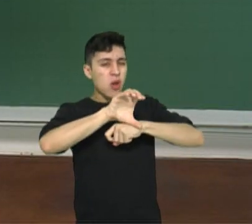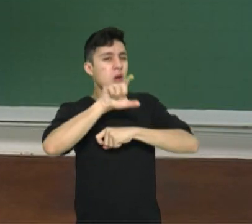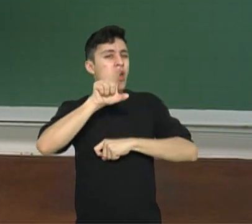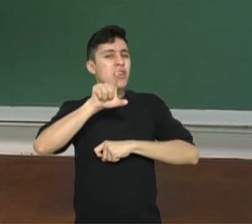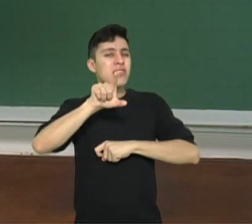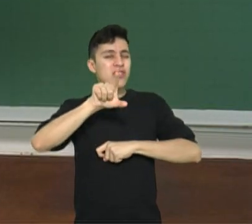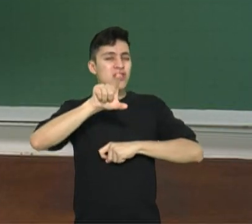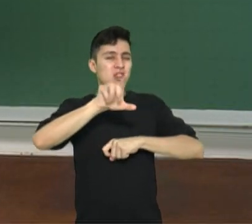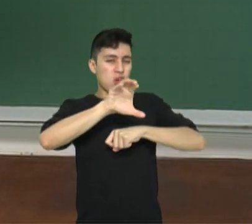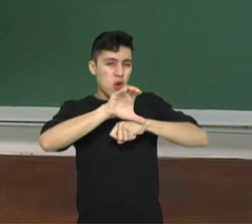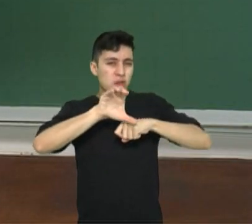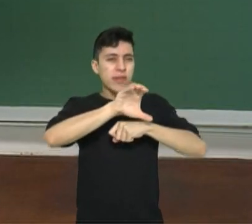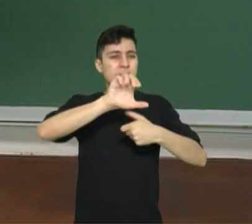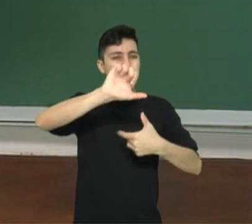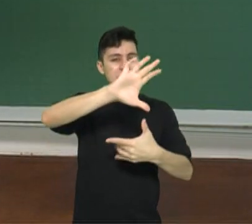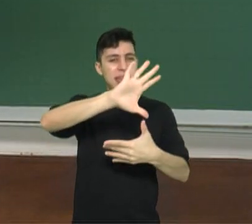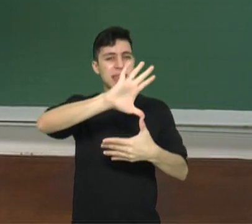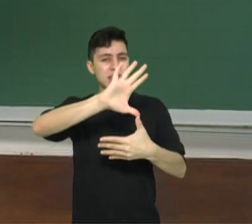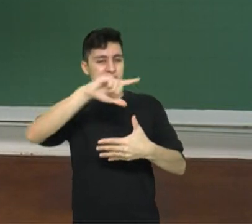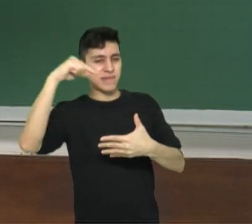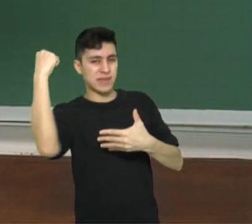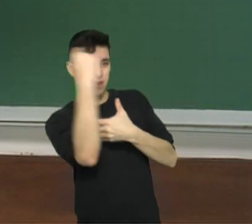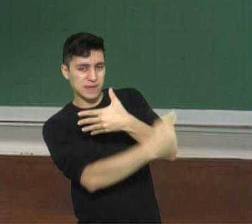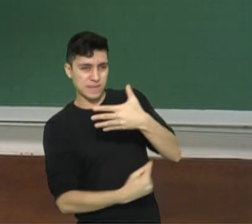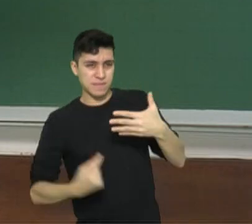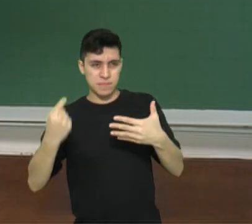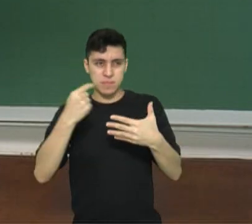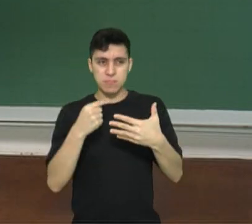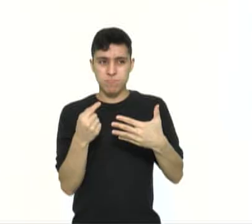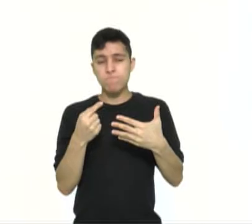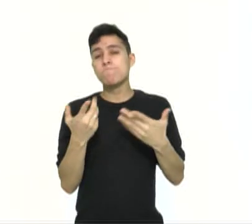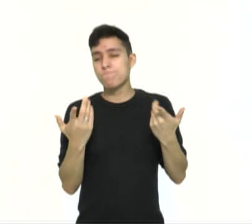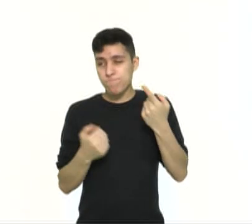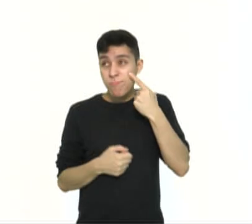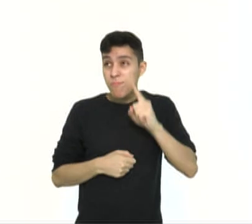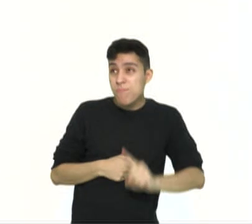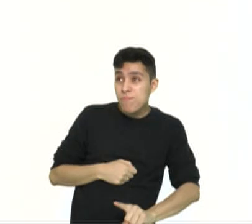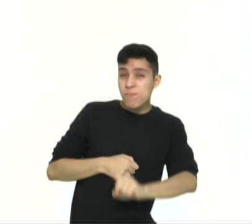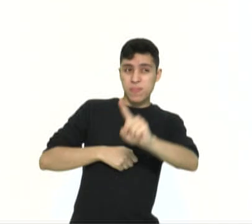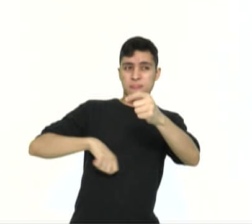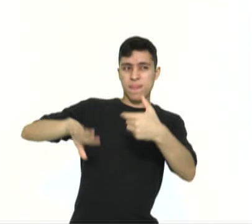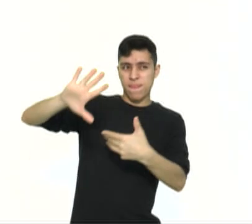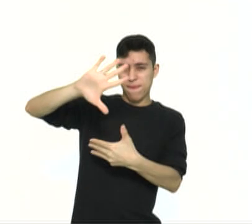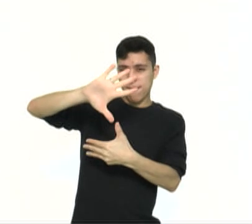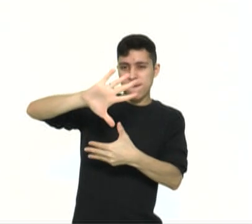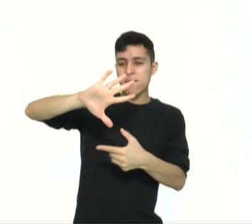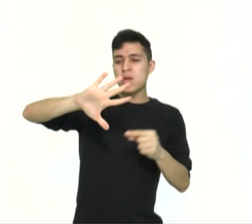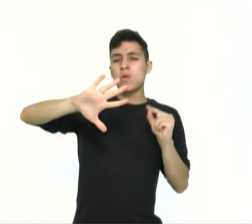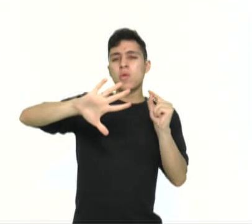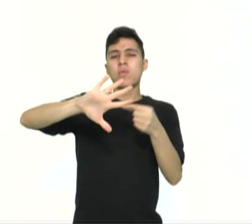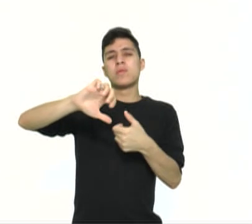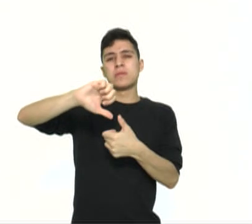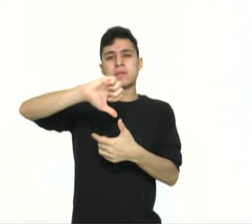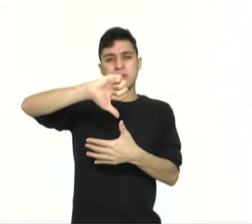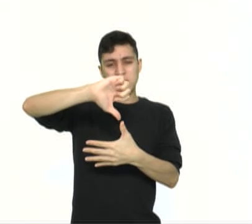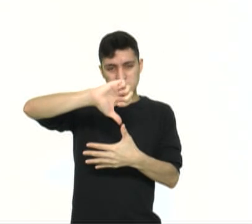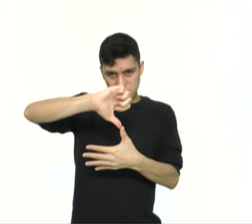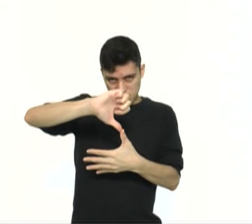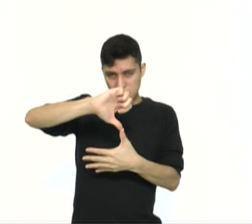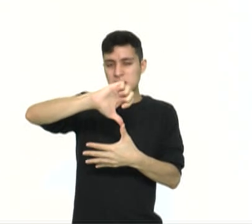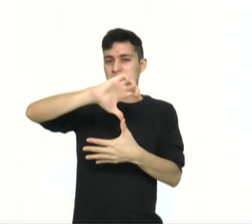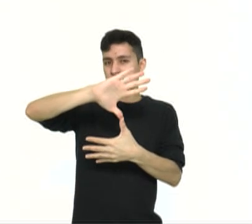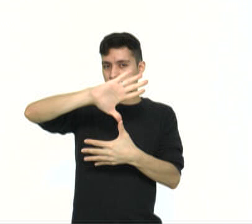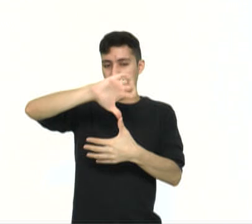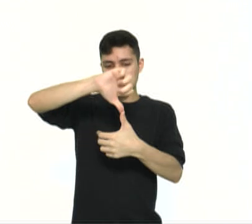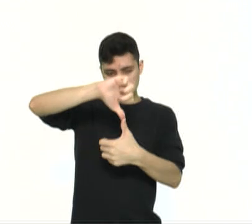nós estamos falando. Aqui a flecha está apontando para ele. Ele é dividido entre a América do Norte, América Central e América